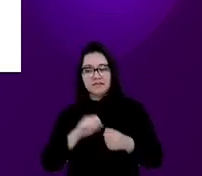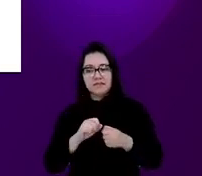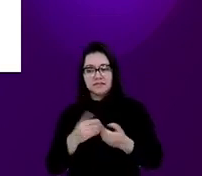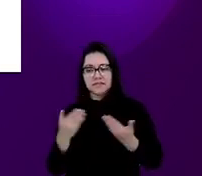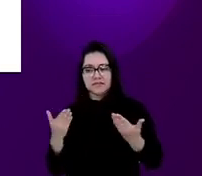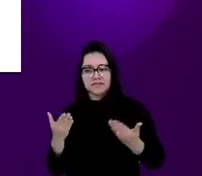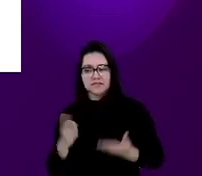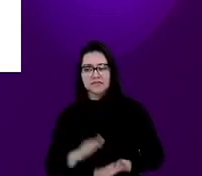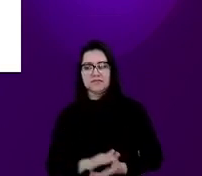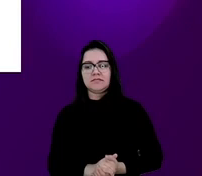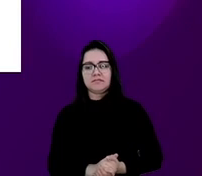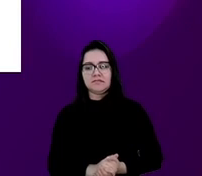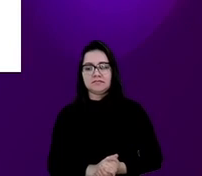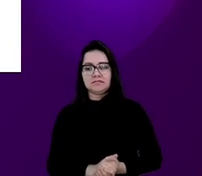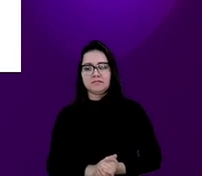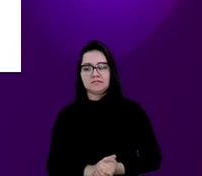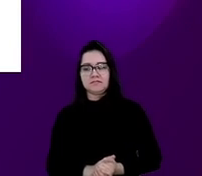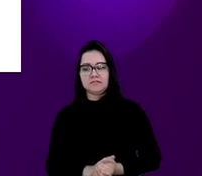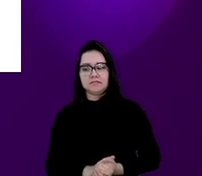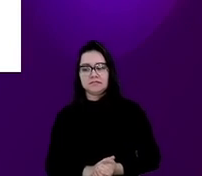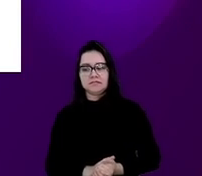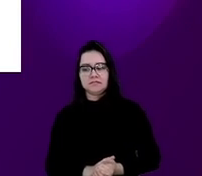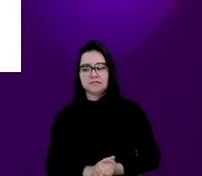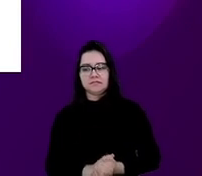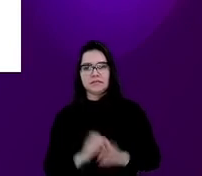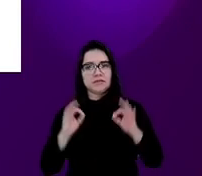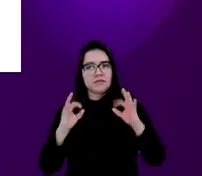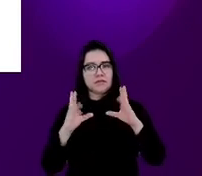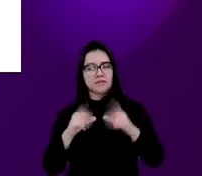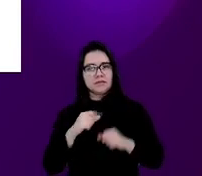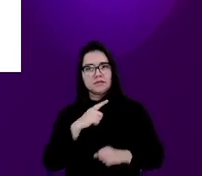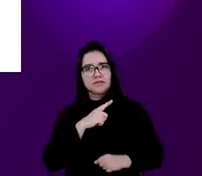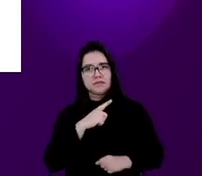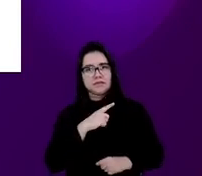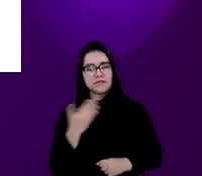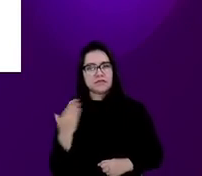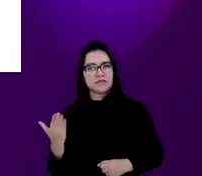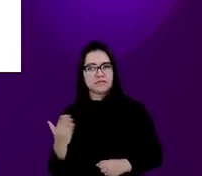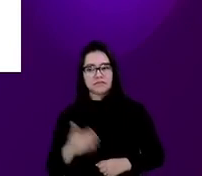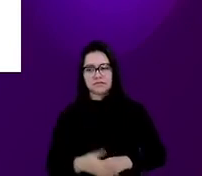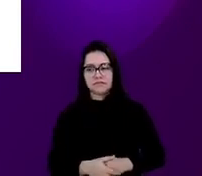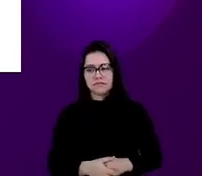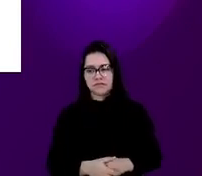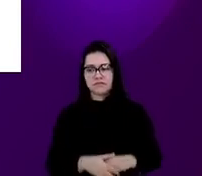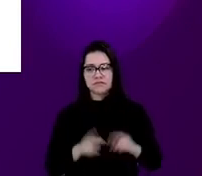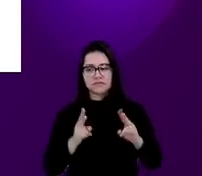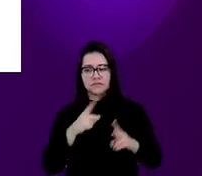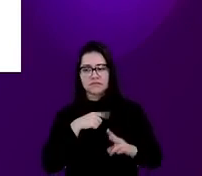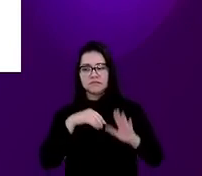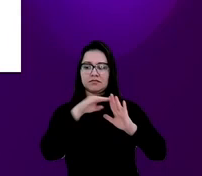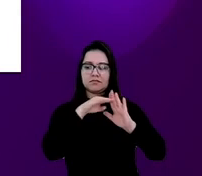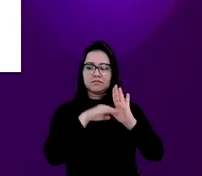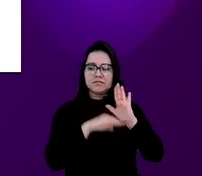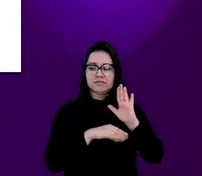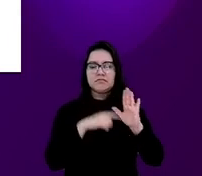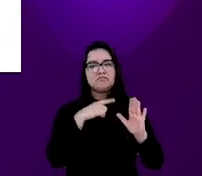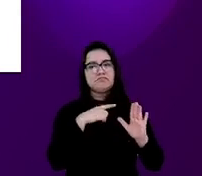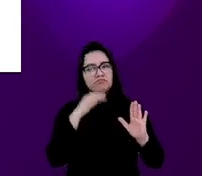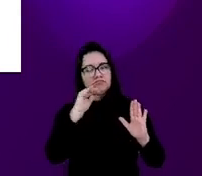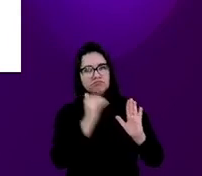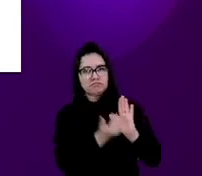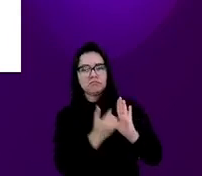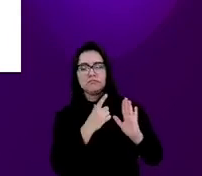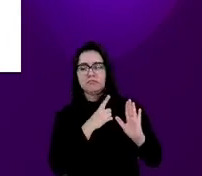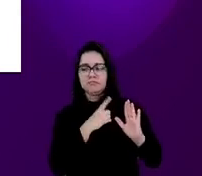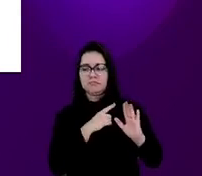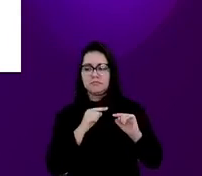placas de mucina que ficam em todos os órgãos. A gente segue um protocolo de fazer um círculo